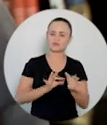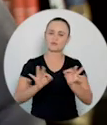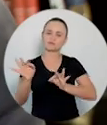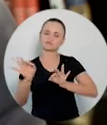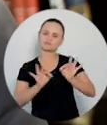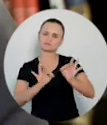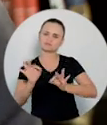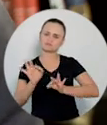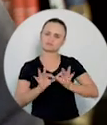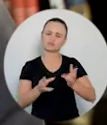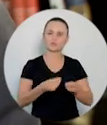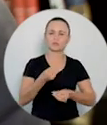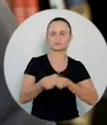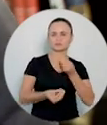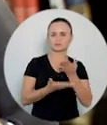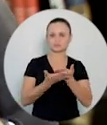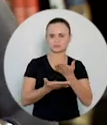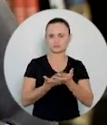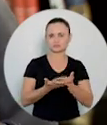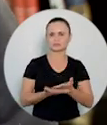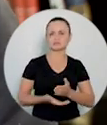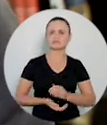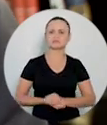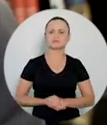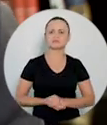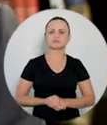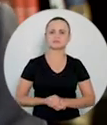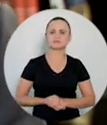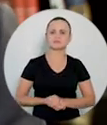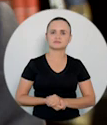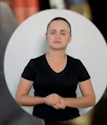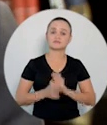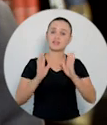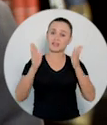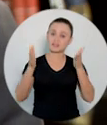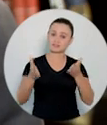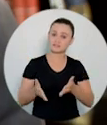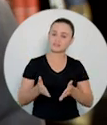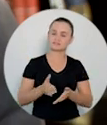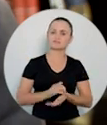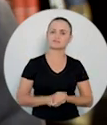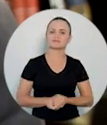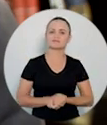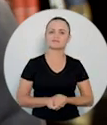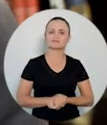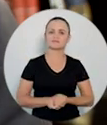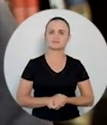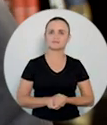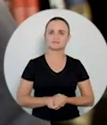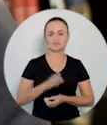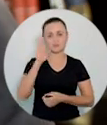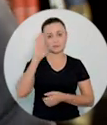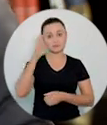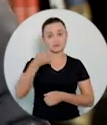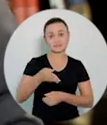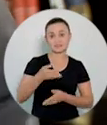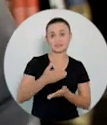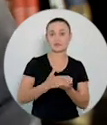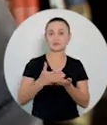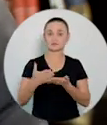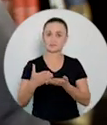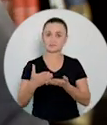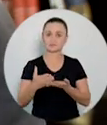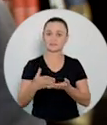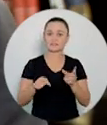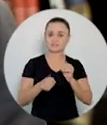ser mais produtivo na hora de estudar. E agora, especificamente com o exame de ordem, que gera tantas reprovações, meu